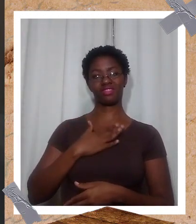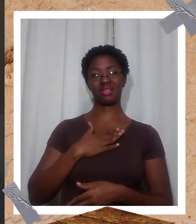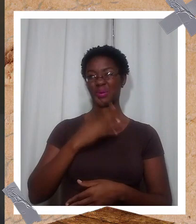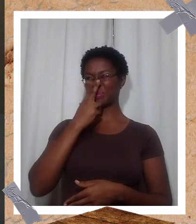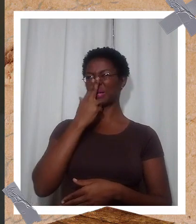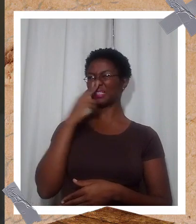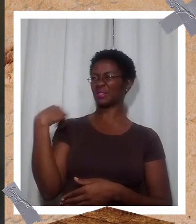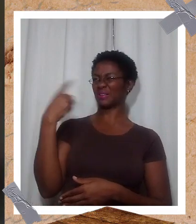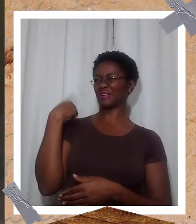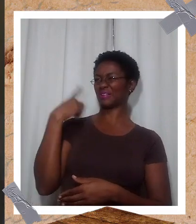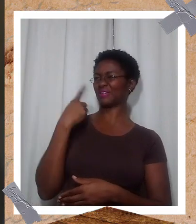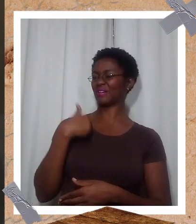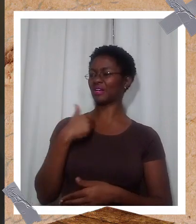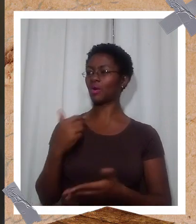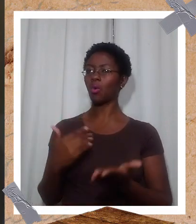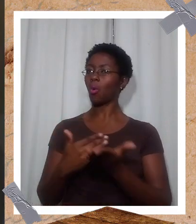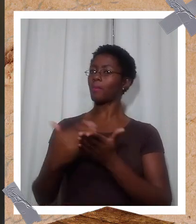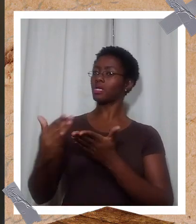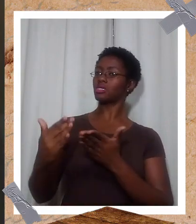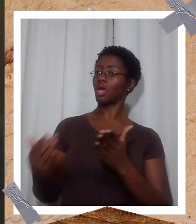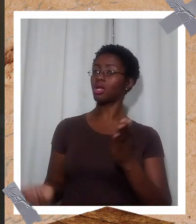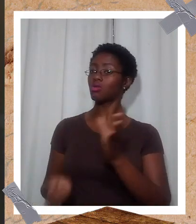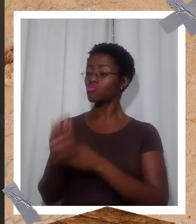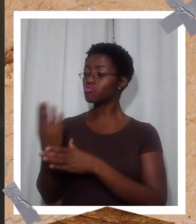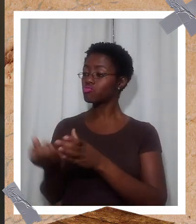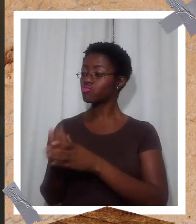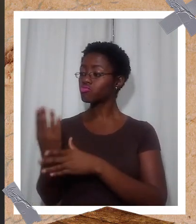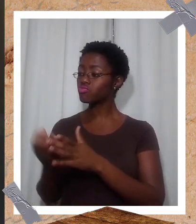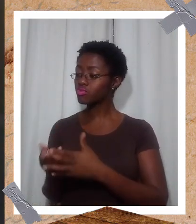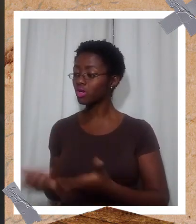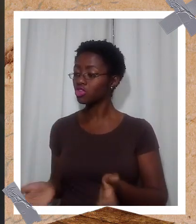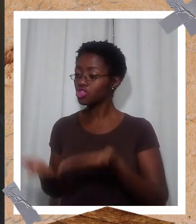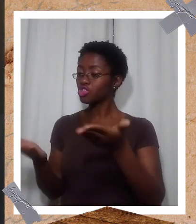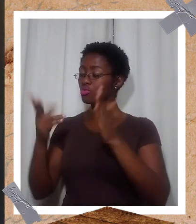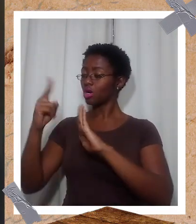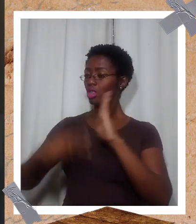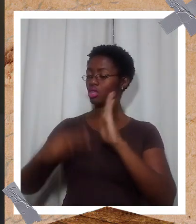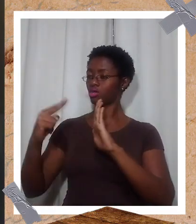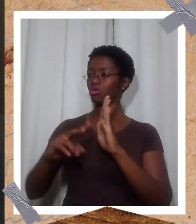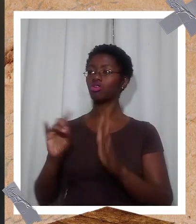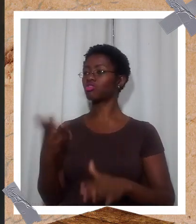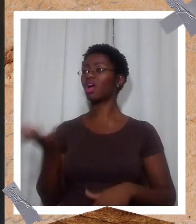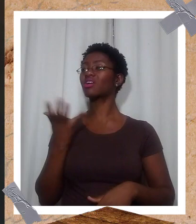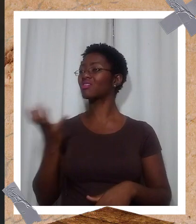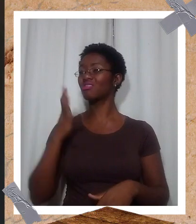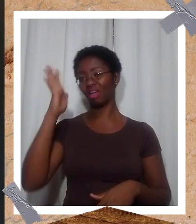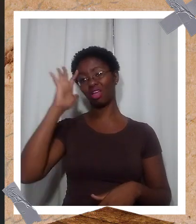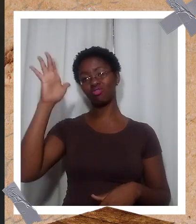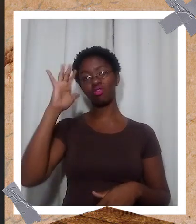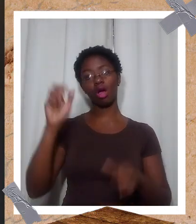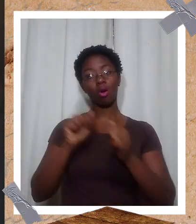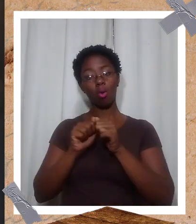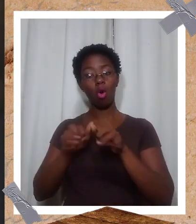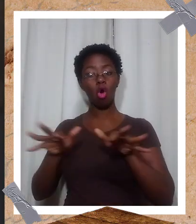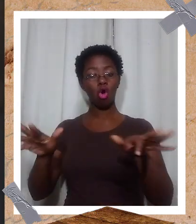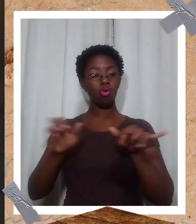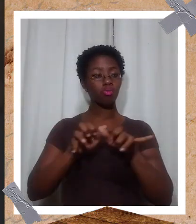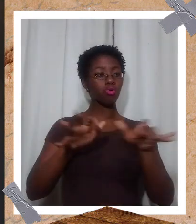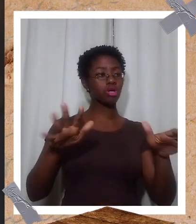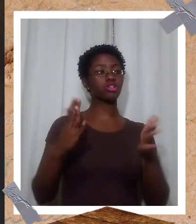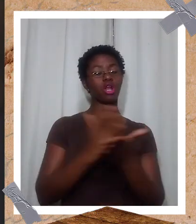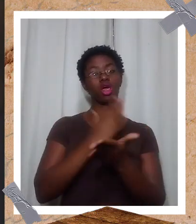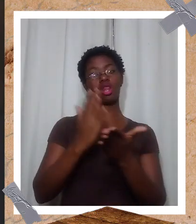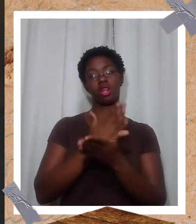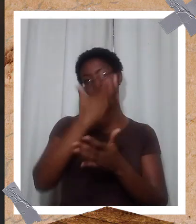iniciei essa trajetória como promotor de leitura. Simplesmente eu queria e desejava compartilhar livro com as